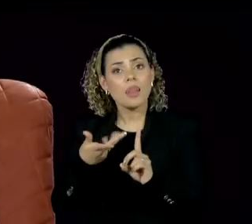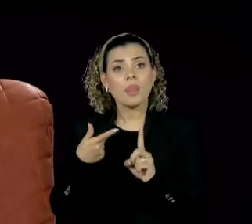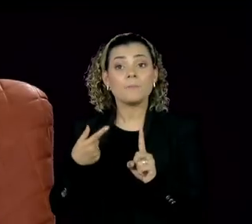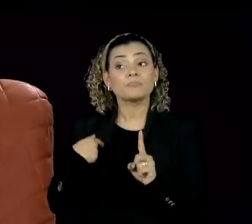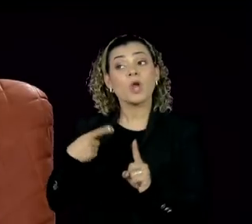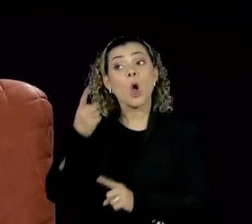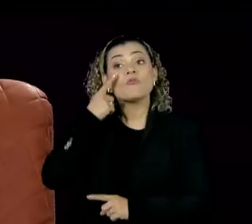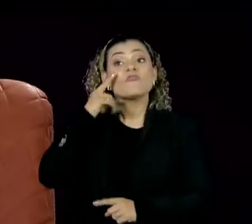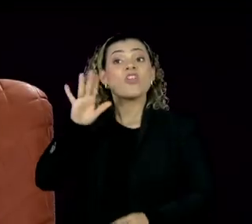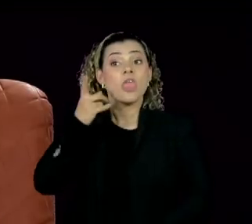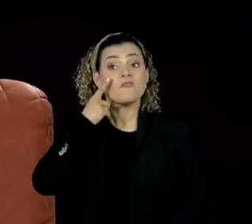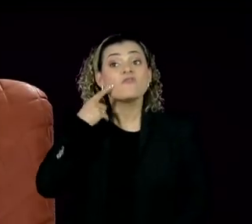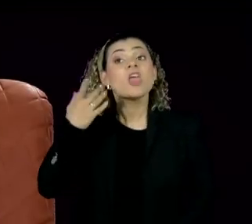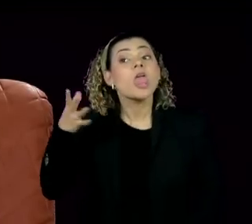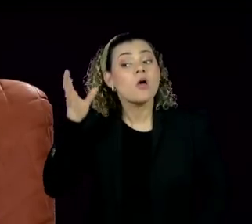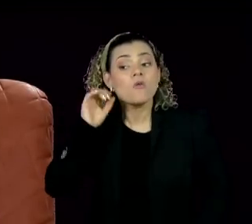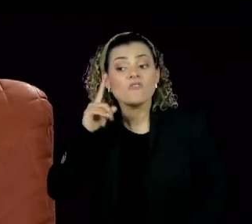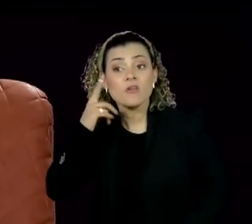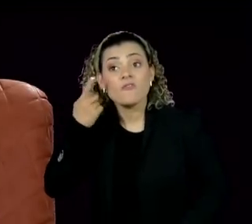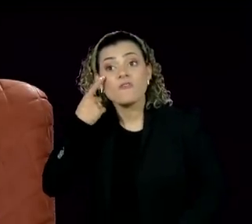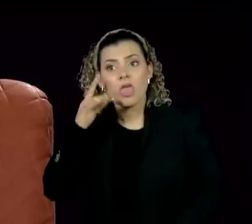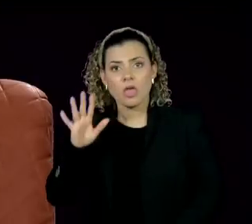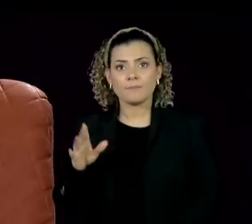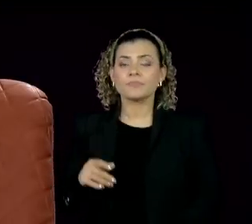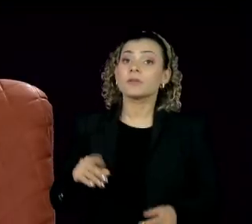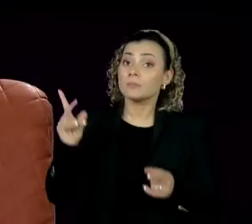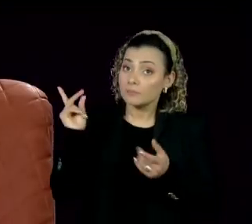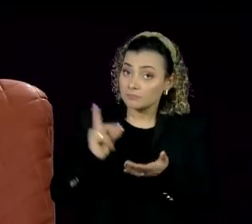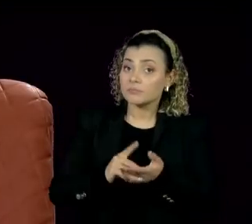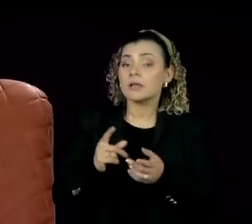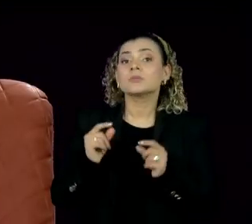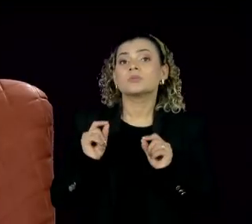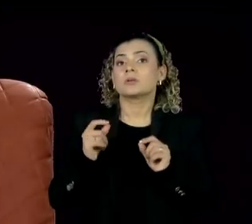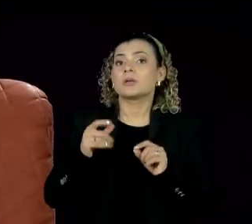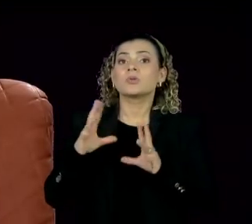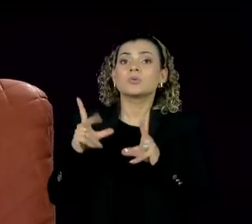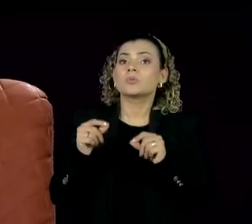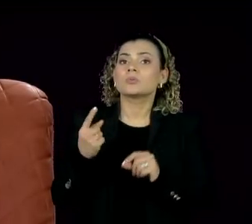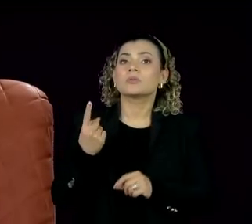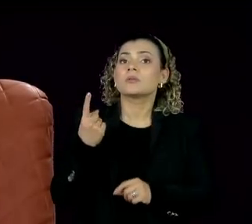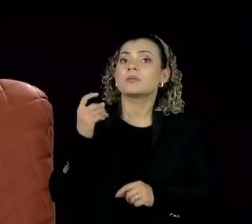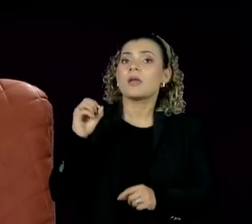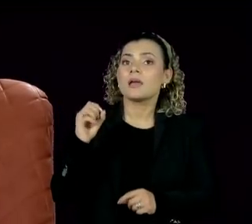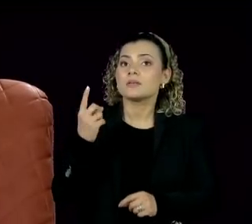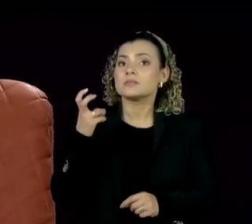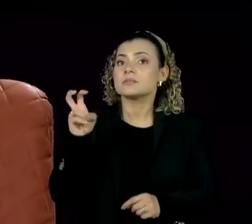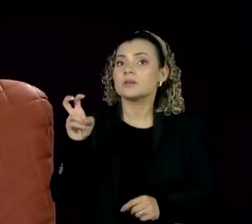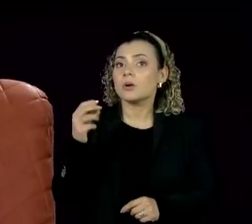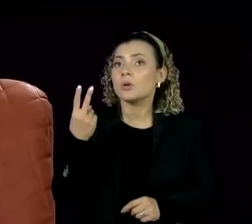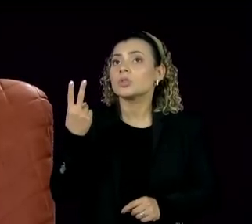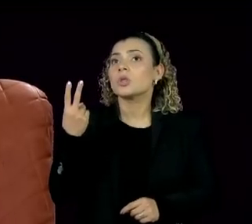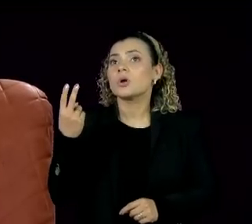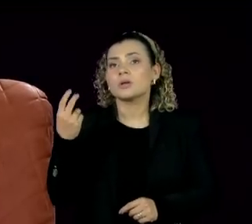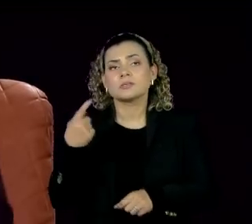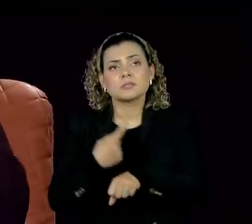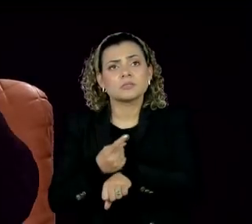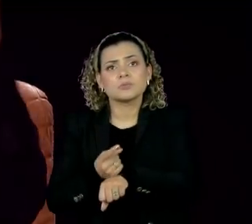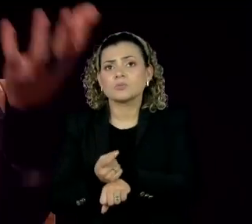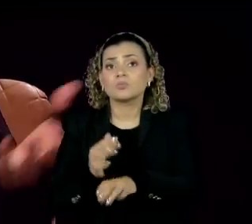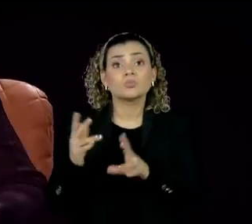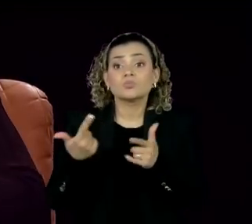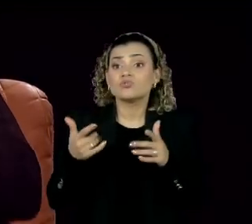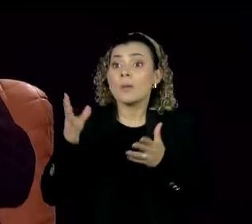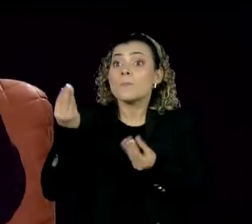vou ouvir o disco e tal. E realmente, eu tinha sampleado, assim, era tudo 10, 5 segundos, 2 segundos, 3 segundos, não tinha,